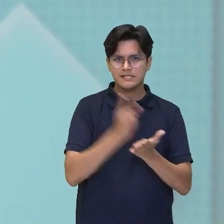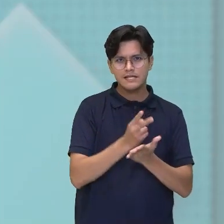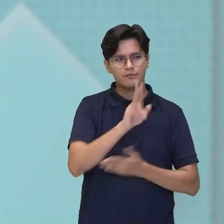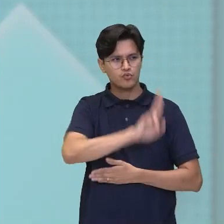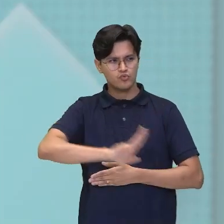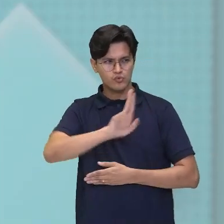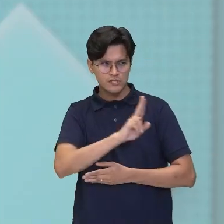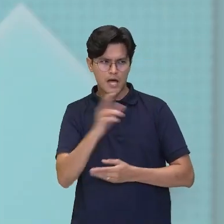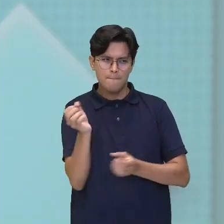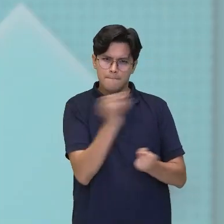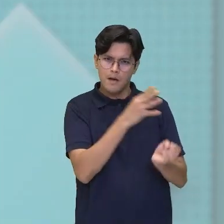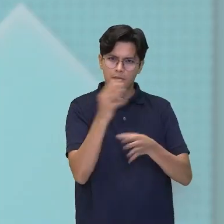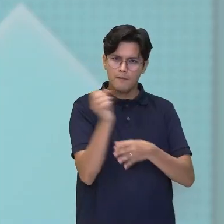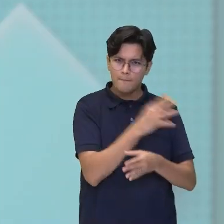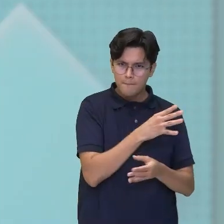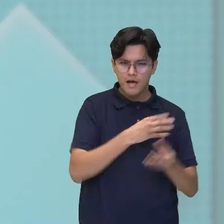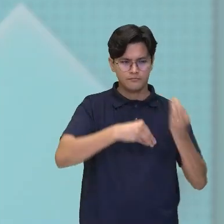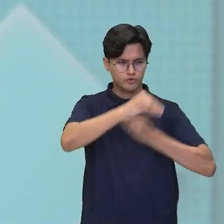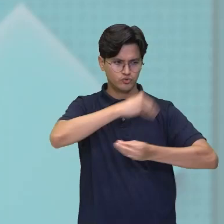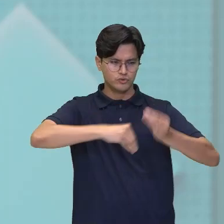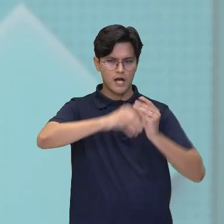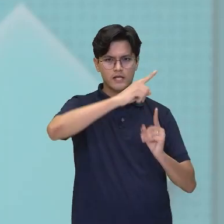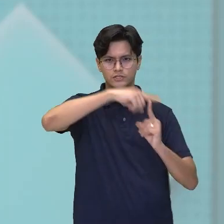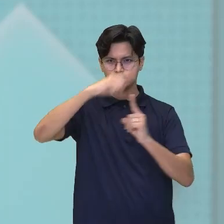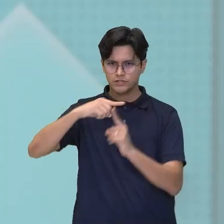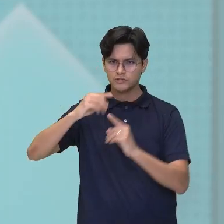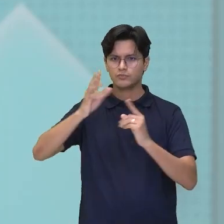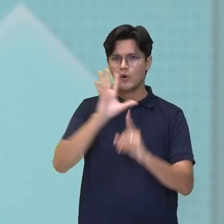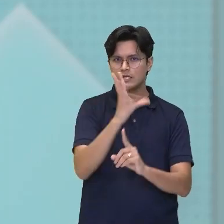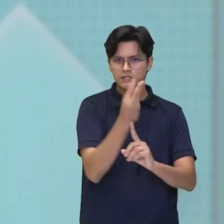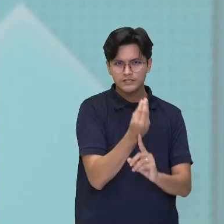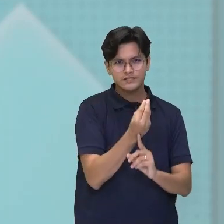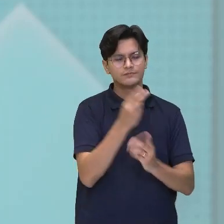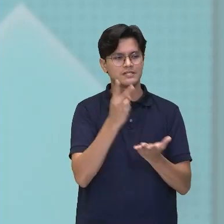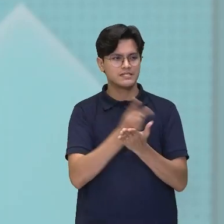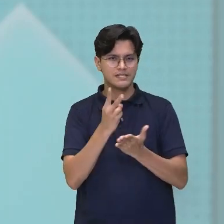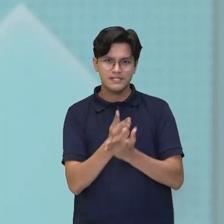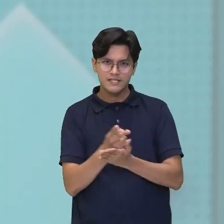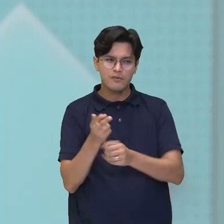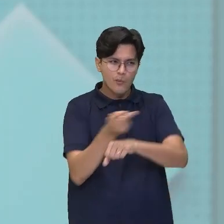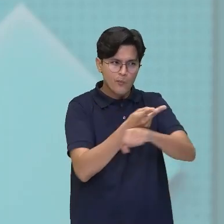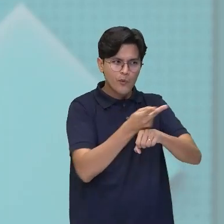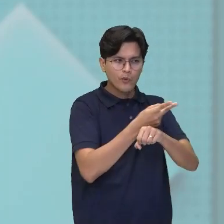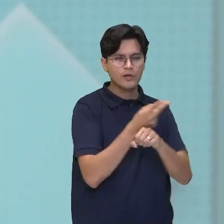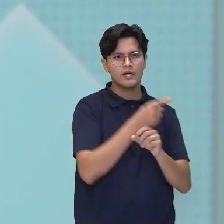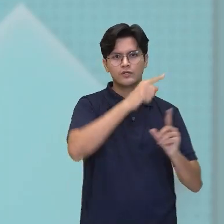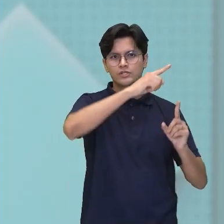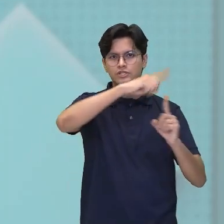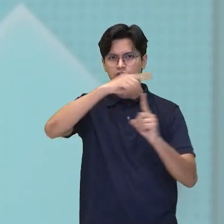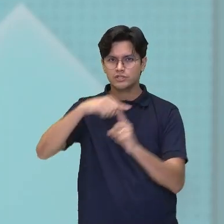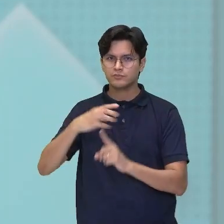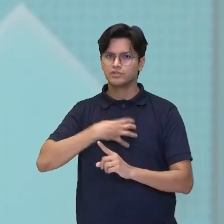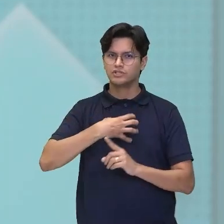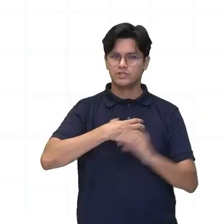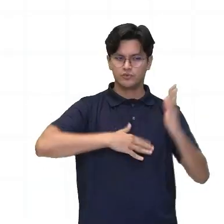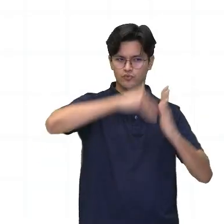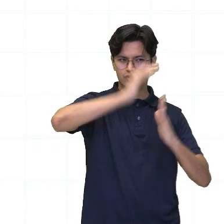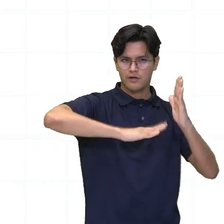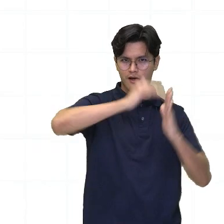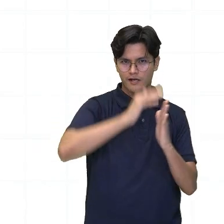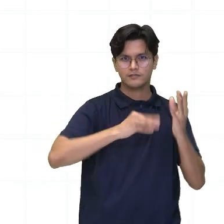estilos artísticos, então ele está sempre inovando, buscando novas formas de fazer arte. Bem, grande parte